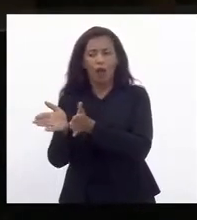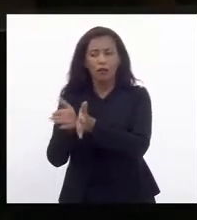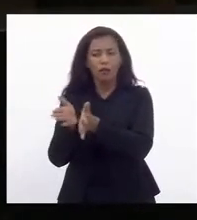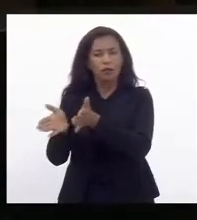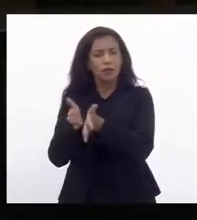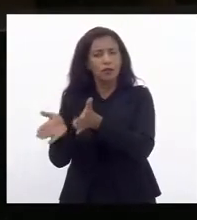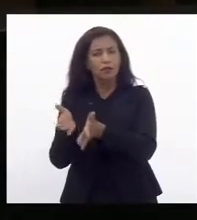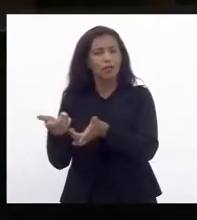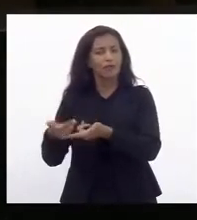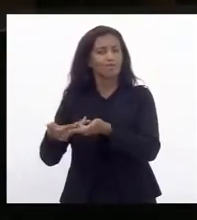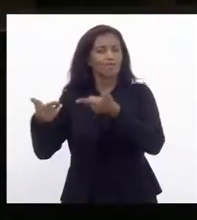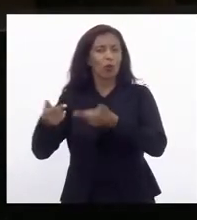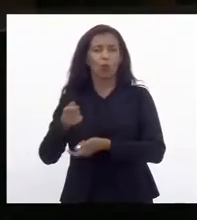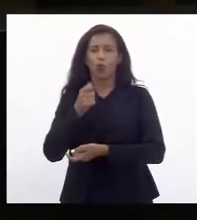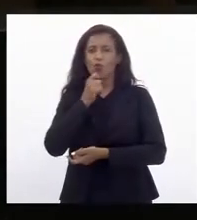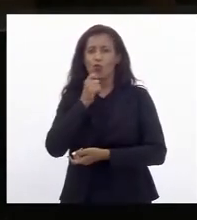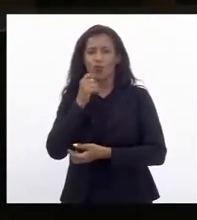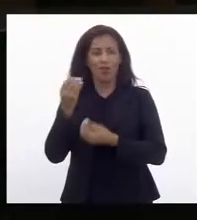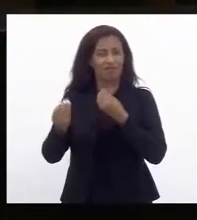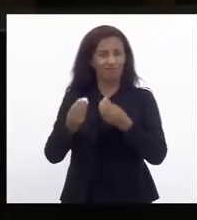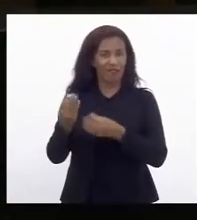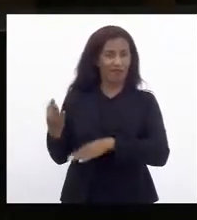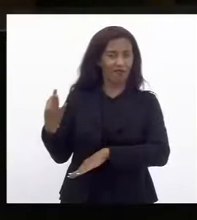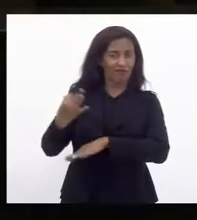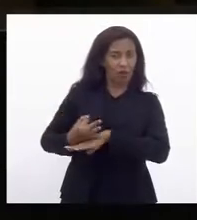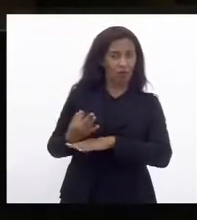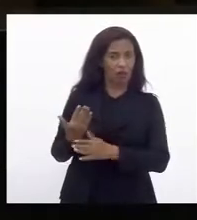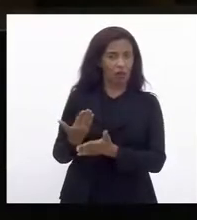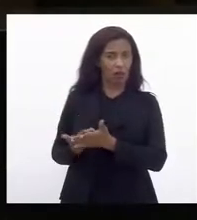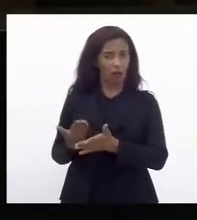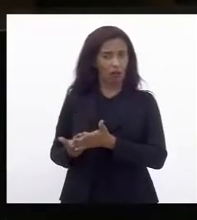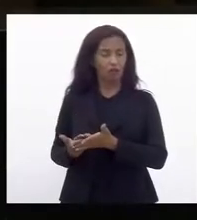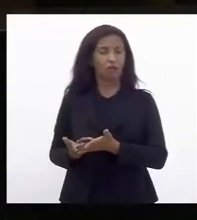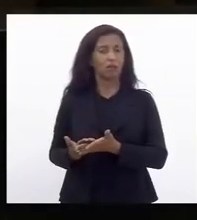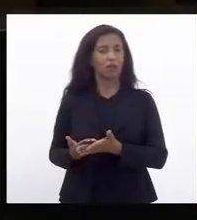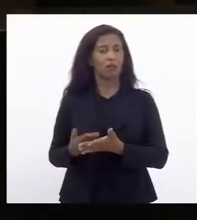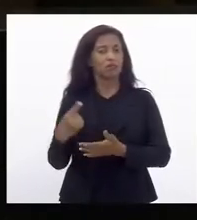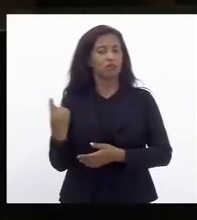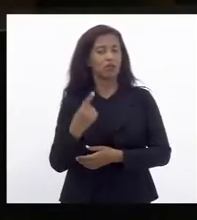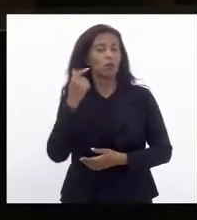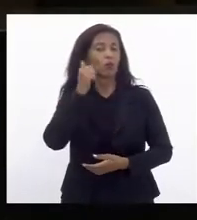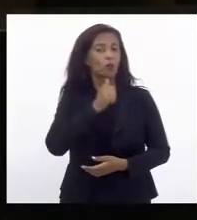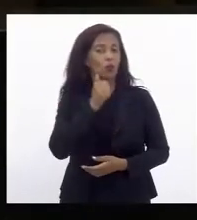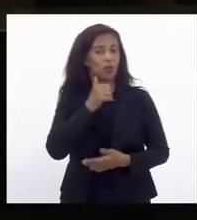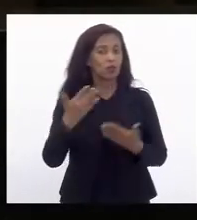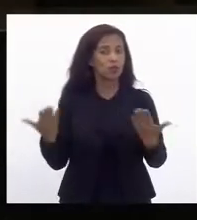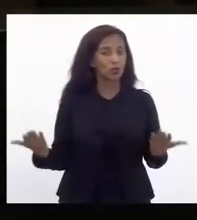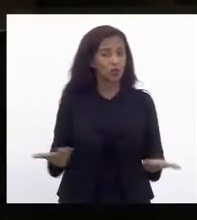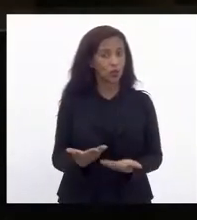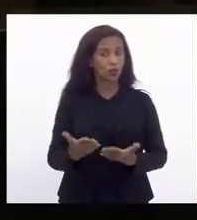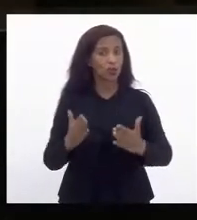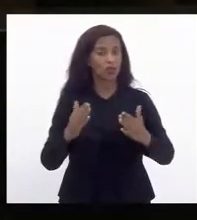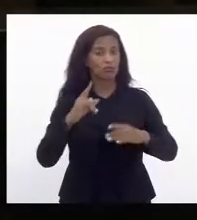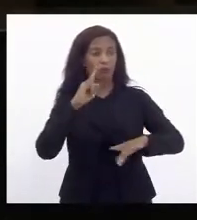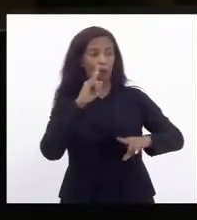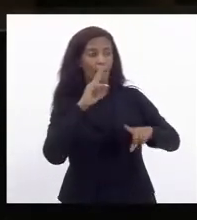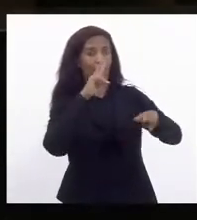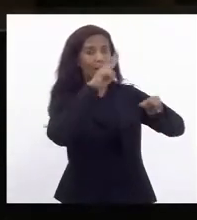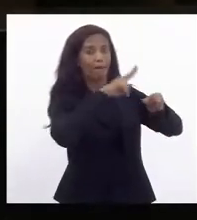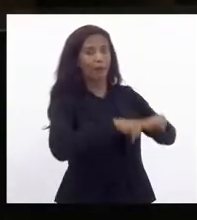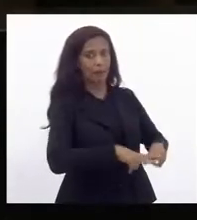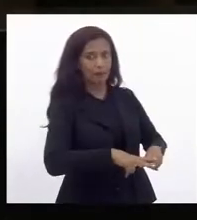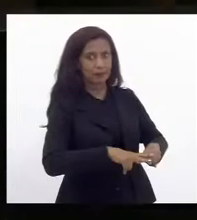acesso ao absorvente higiênico. Nossas mulheres que hoje estão